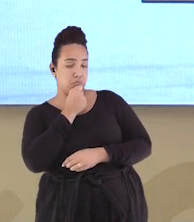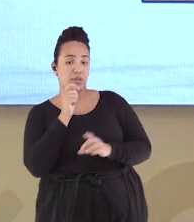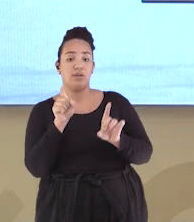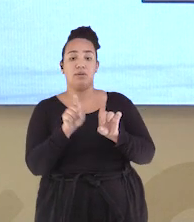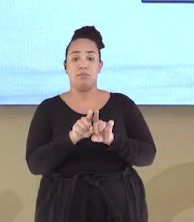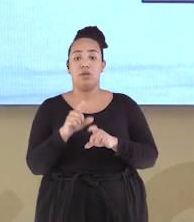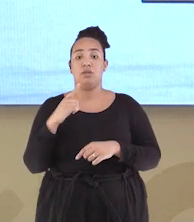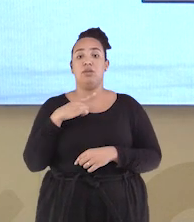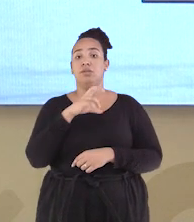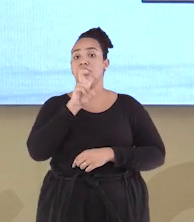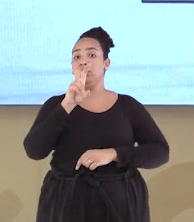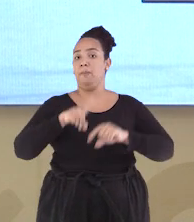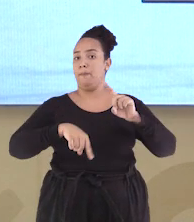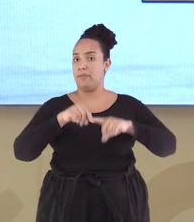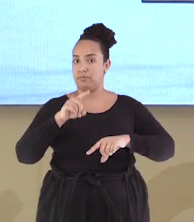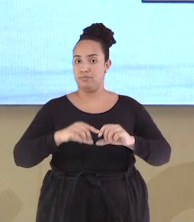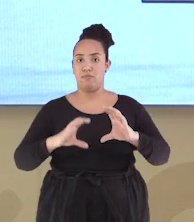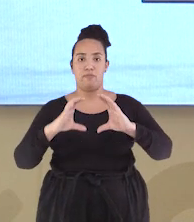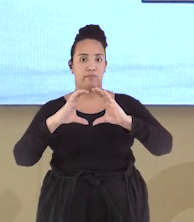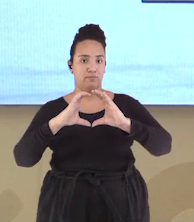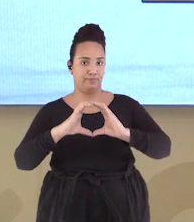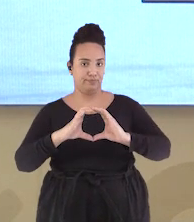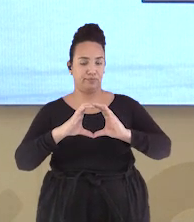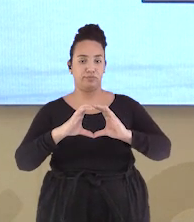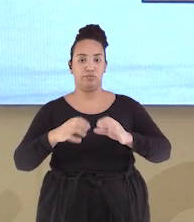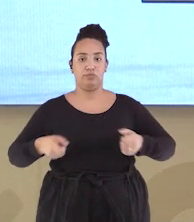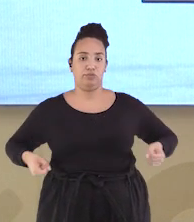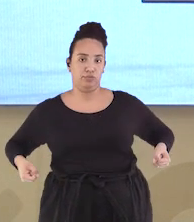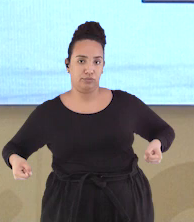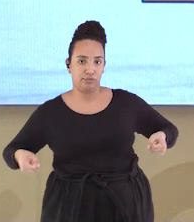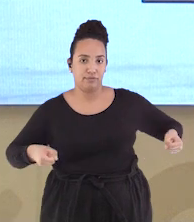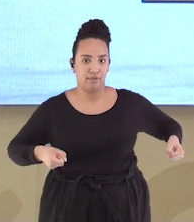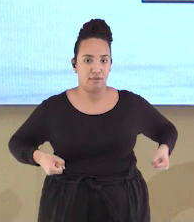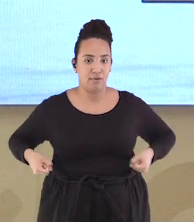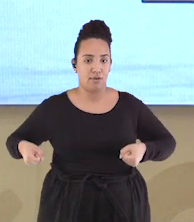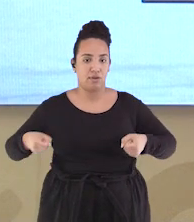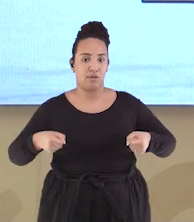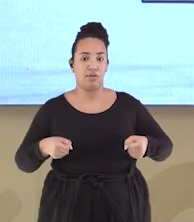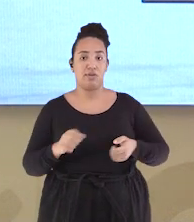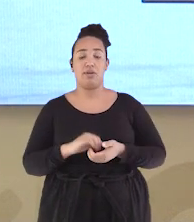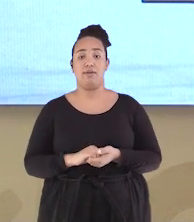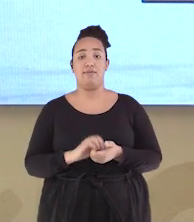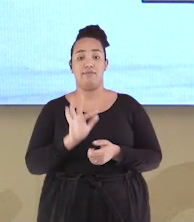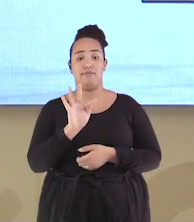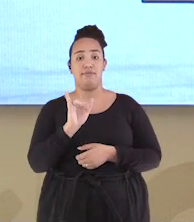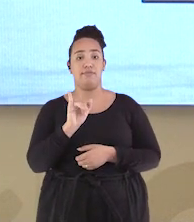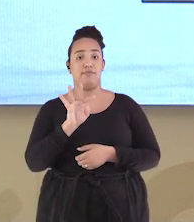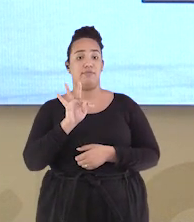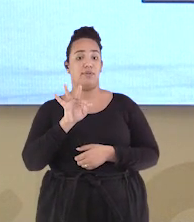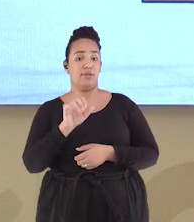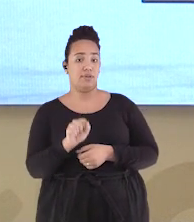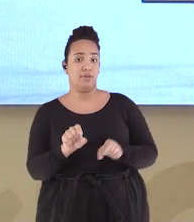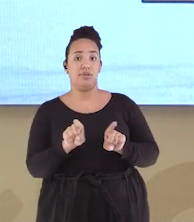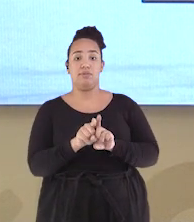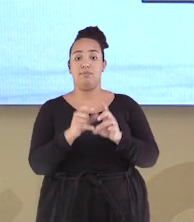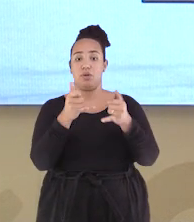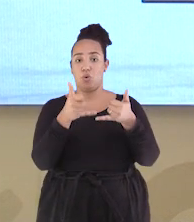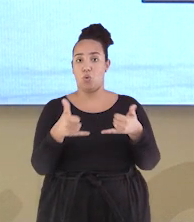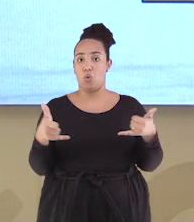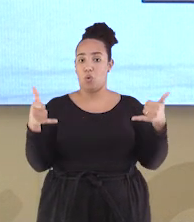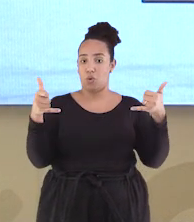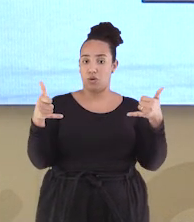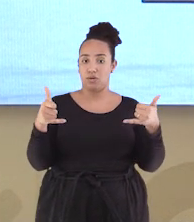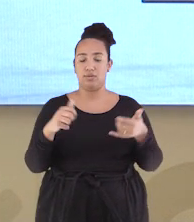tem a utilização de 5 materiais: a bola, o arco, as maçãs, a fita e a